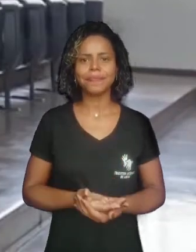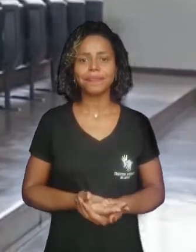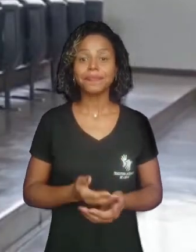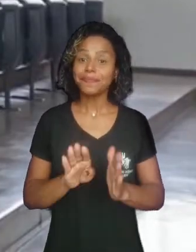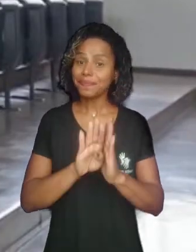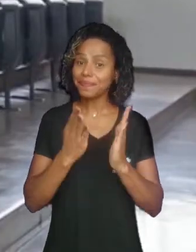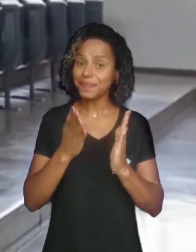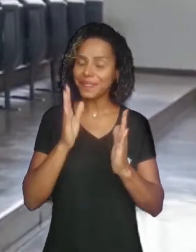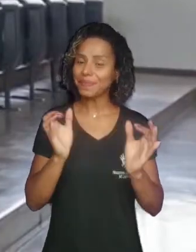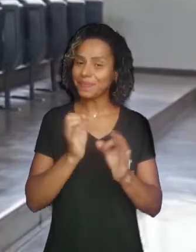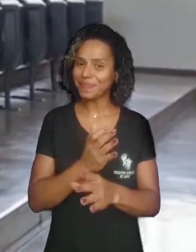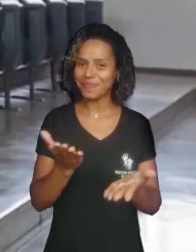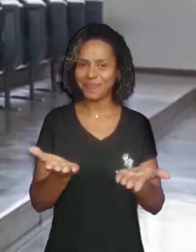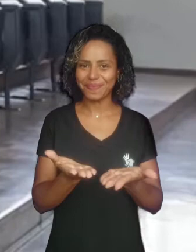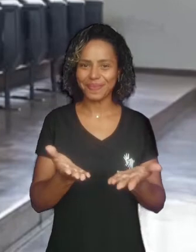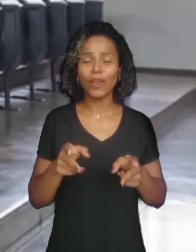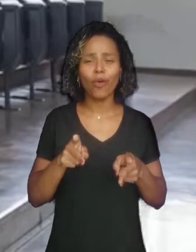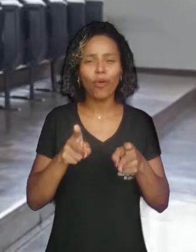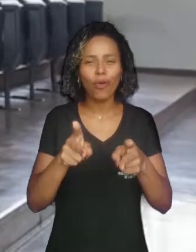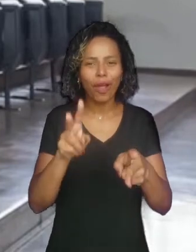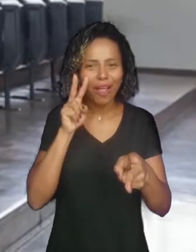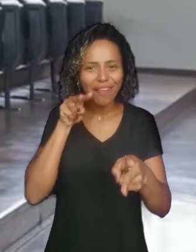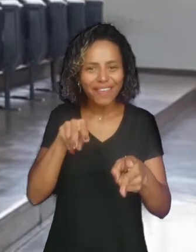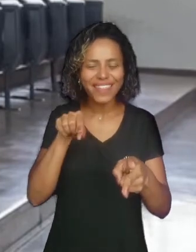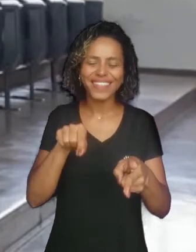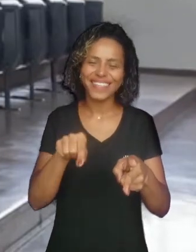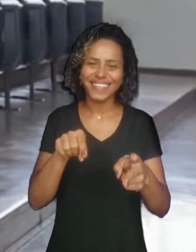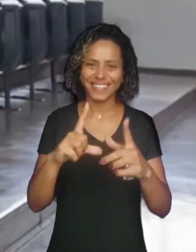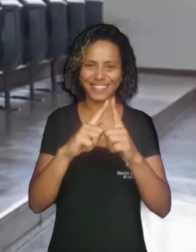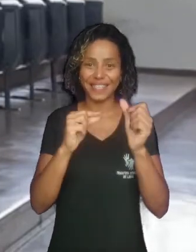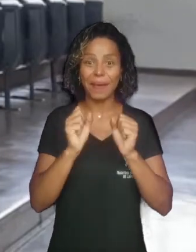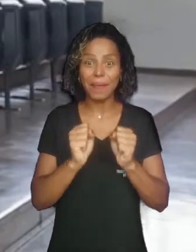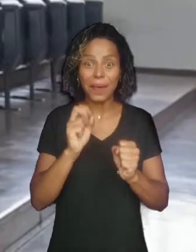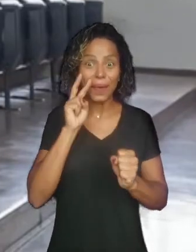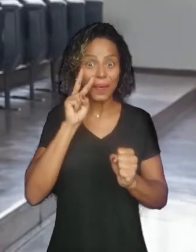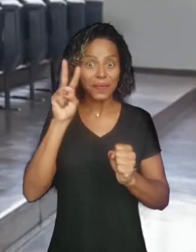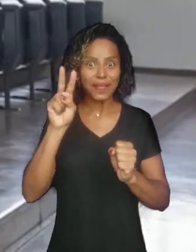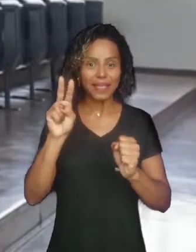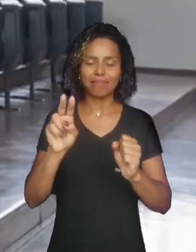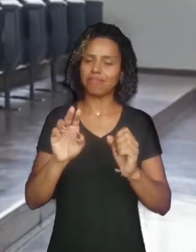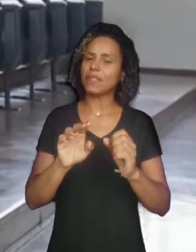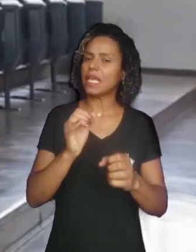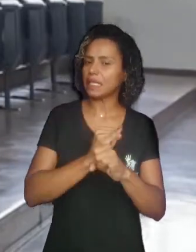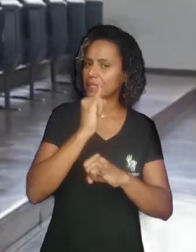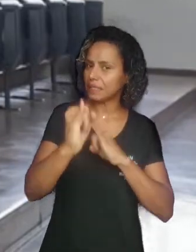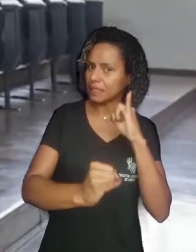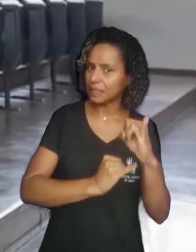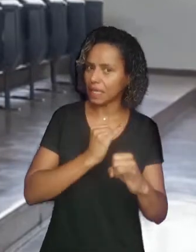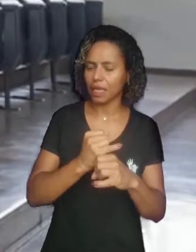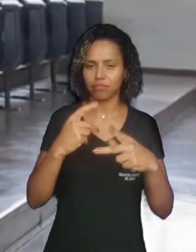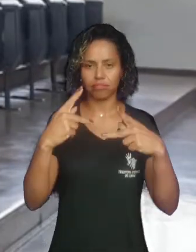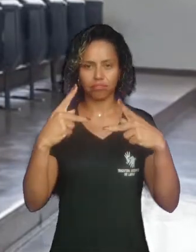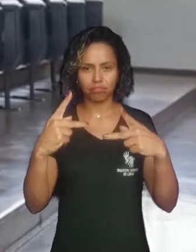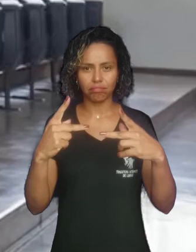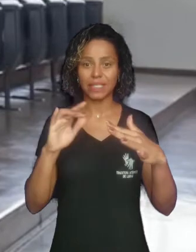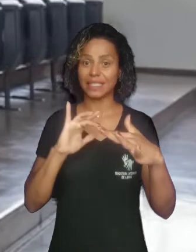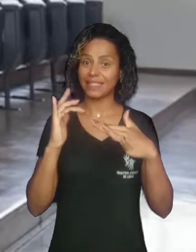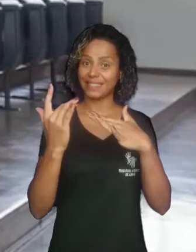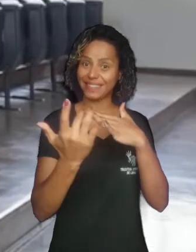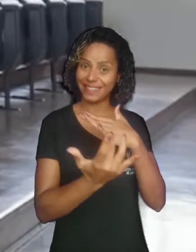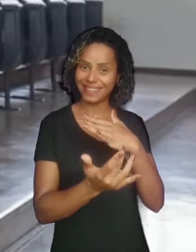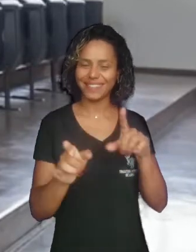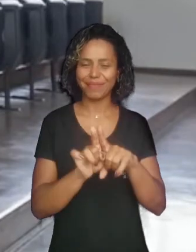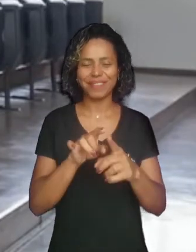de notícias dessa semana está chegando ao fim para continuar acompanhando UFJF é só acessar o nosso portal de notícias